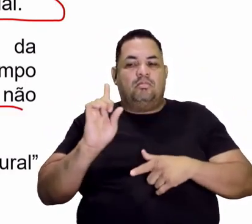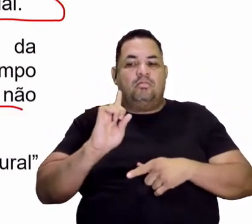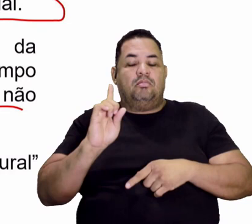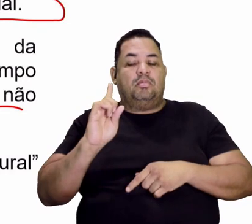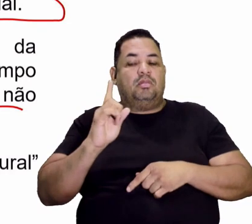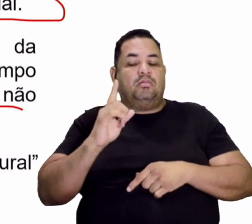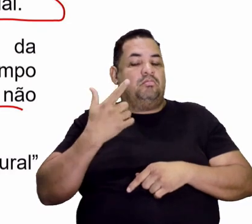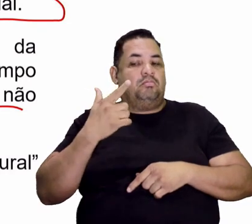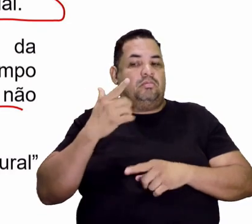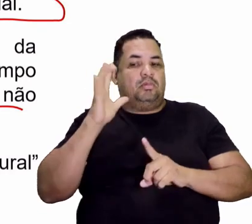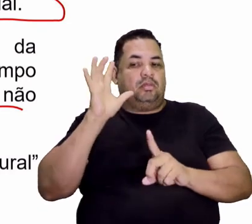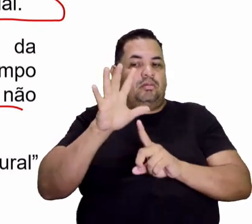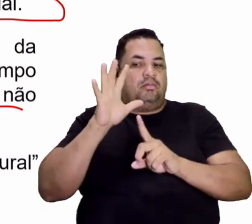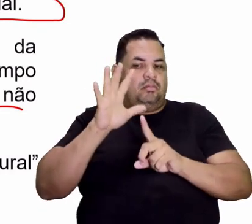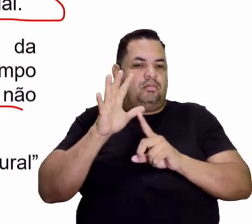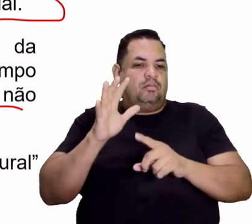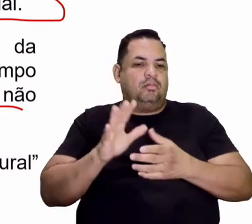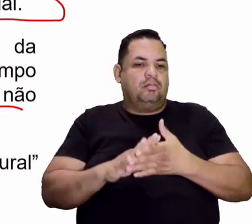não